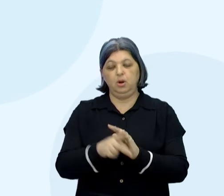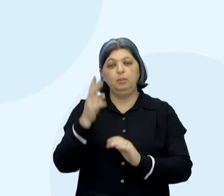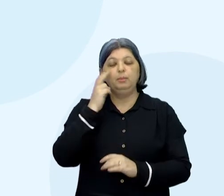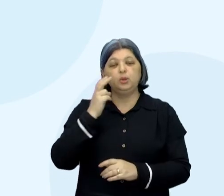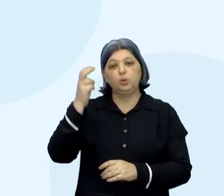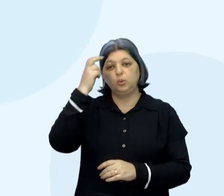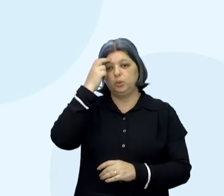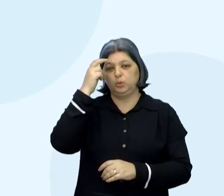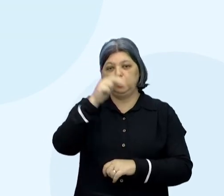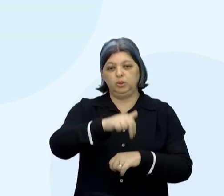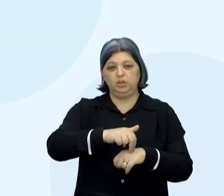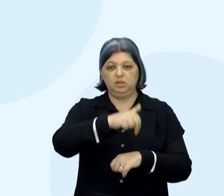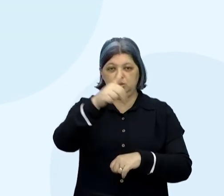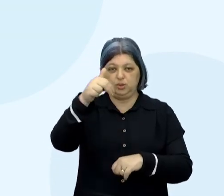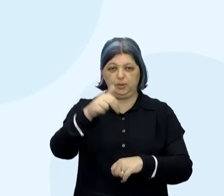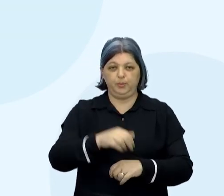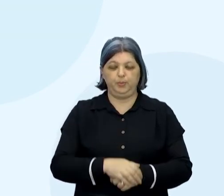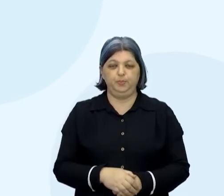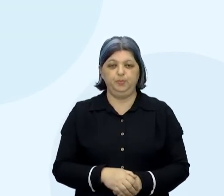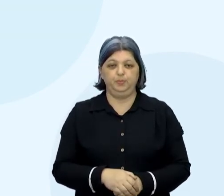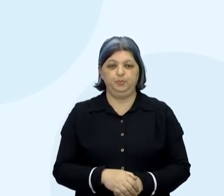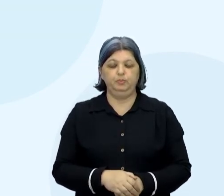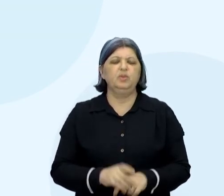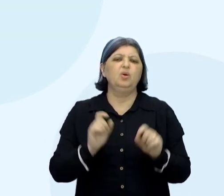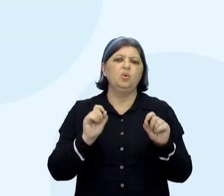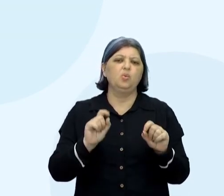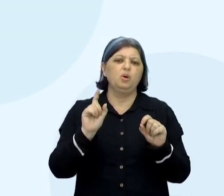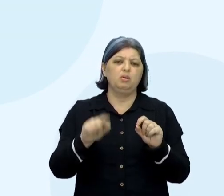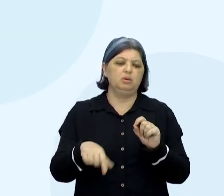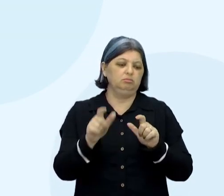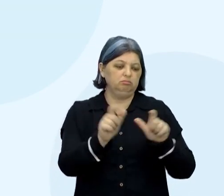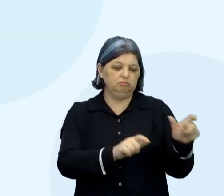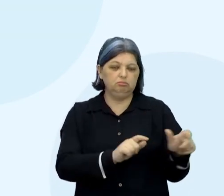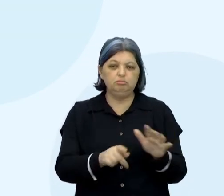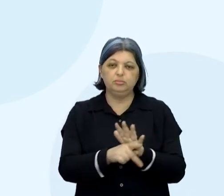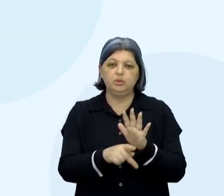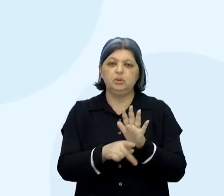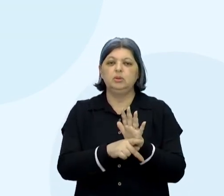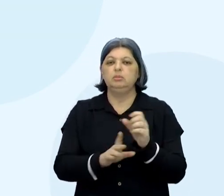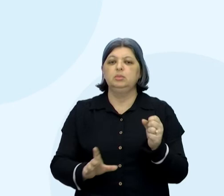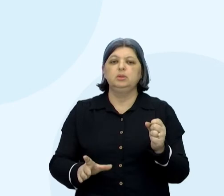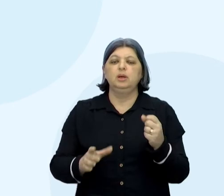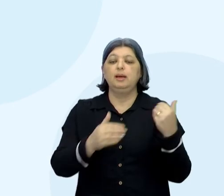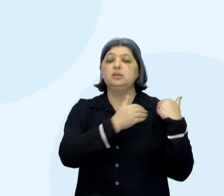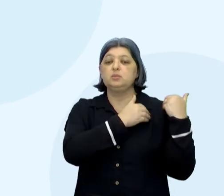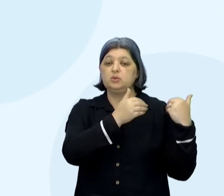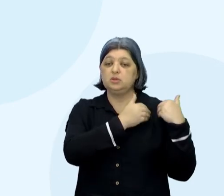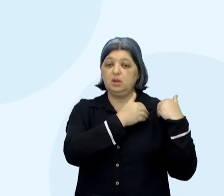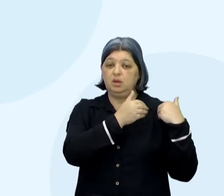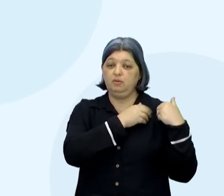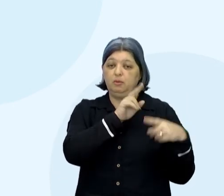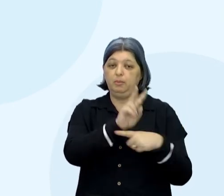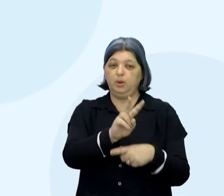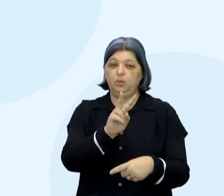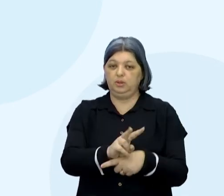cultura nacional. E quais são os setores responsáveis pela preservação desse